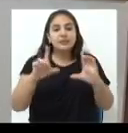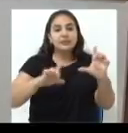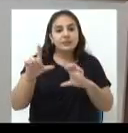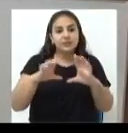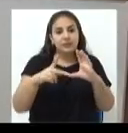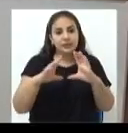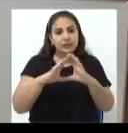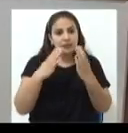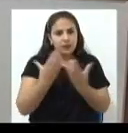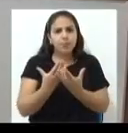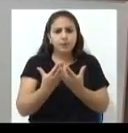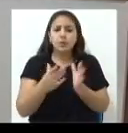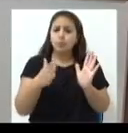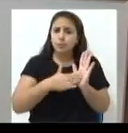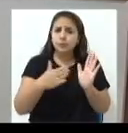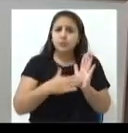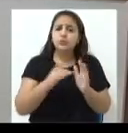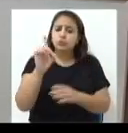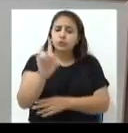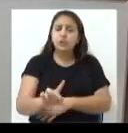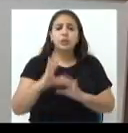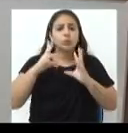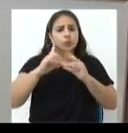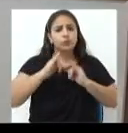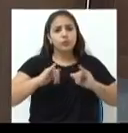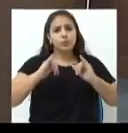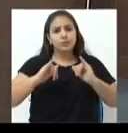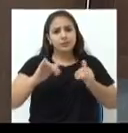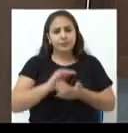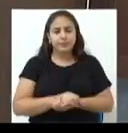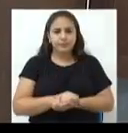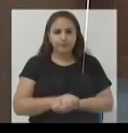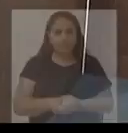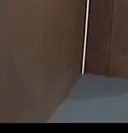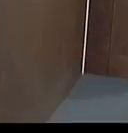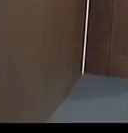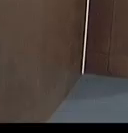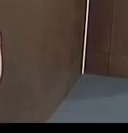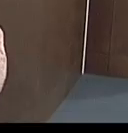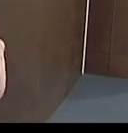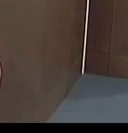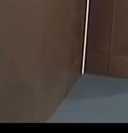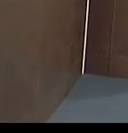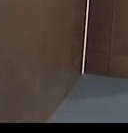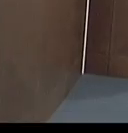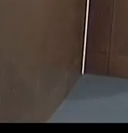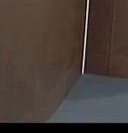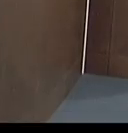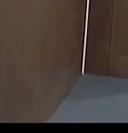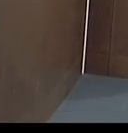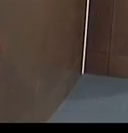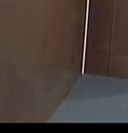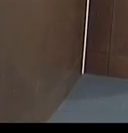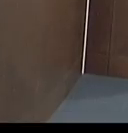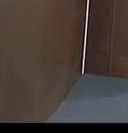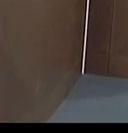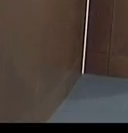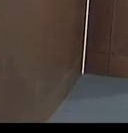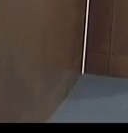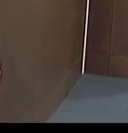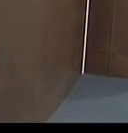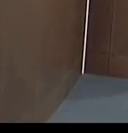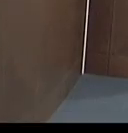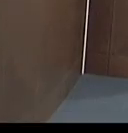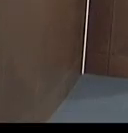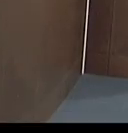isso e dando direito a todos ter acesso à informação. Antes era muito sofrimento, assim, essa falta de comunicação, de a